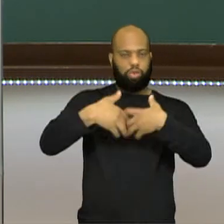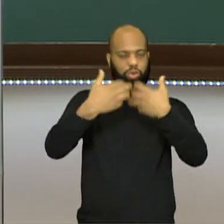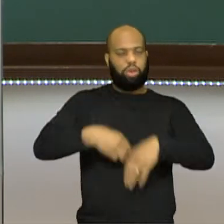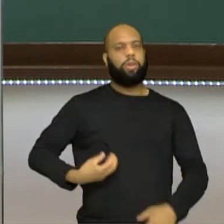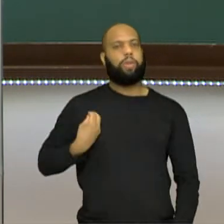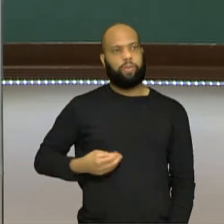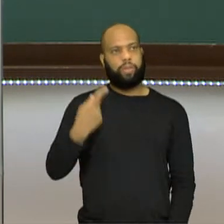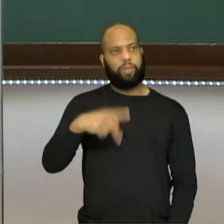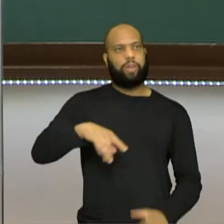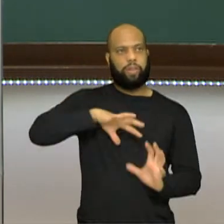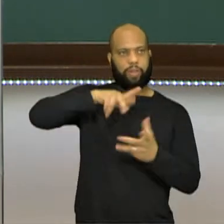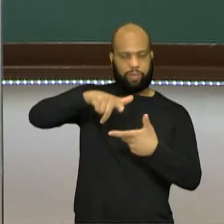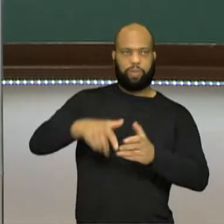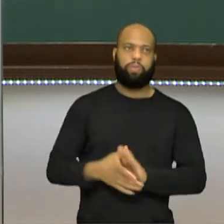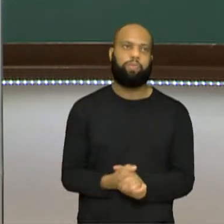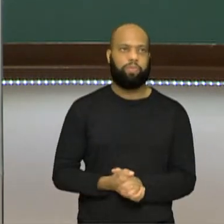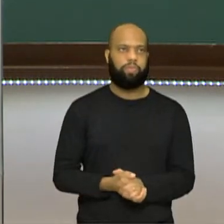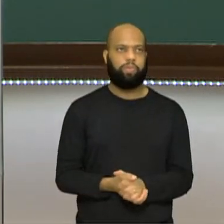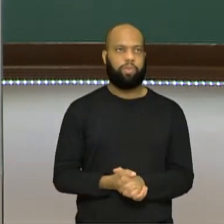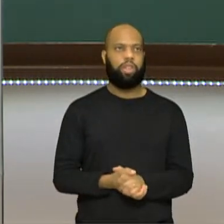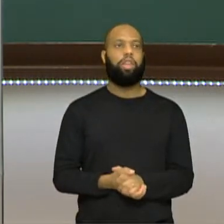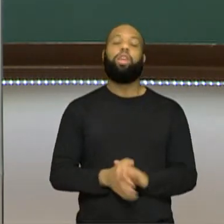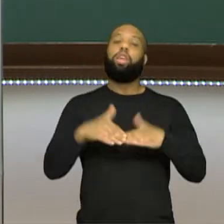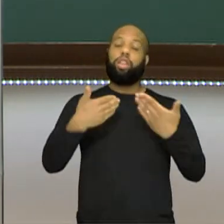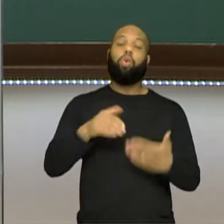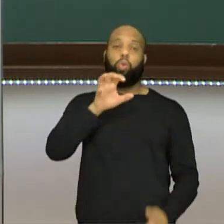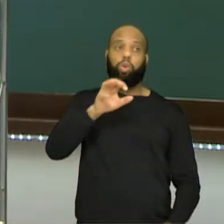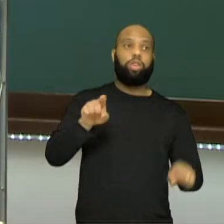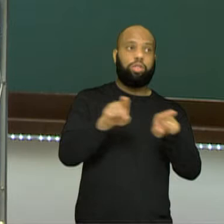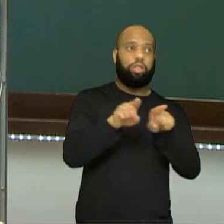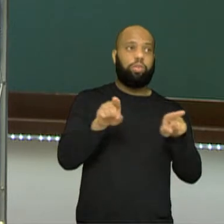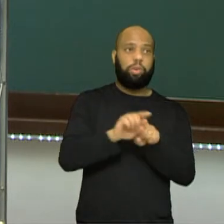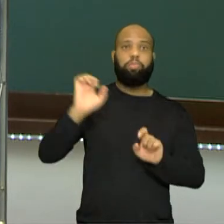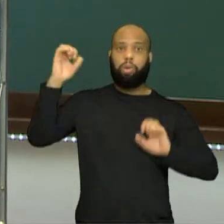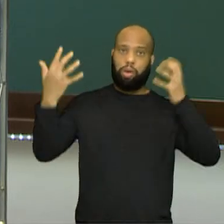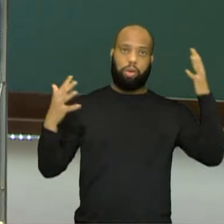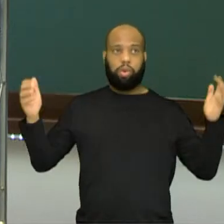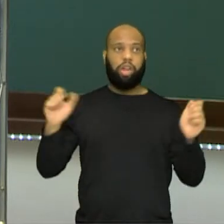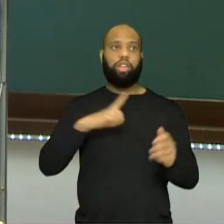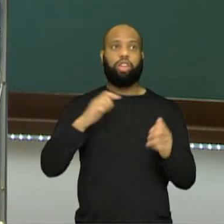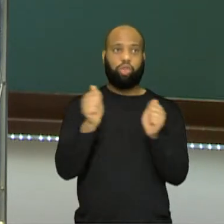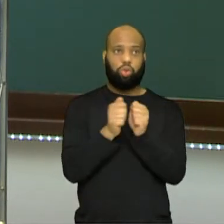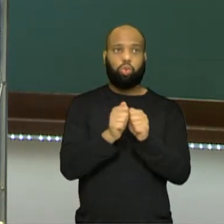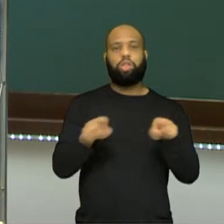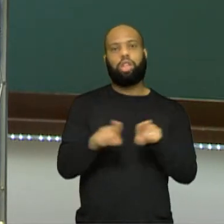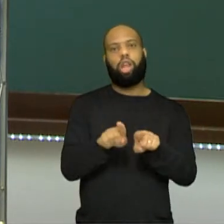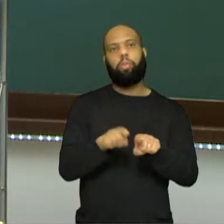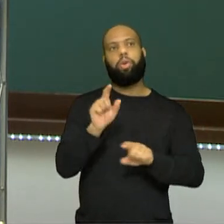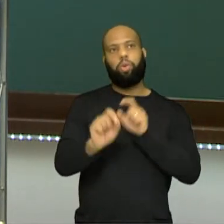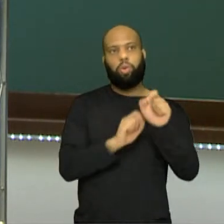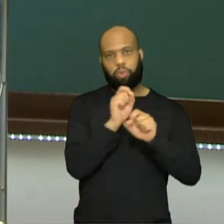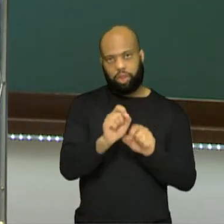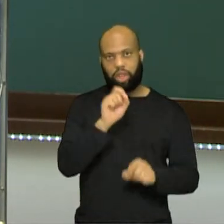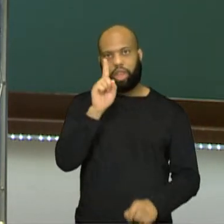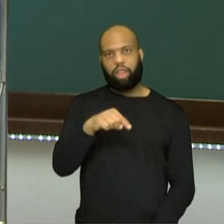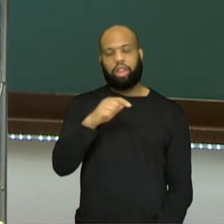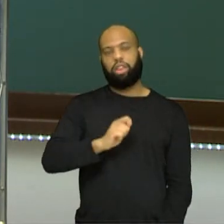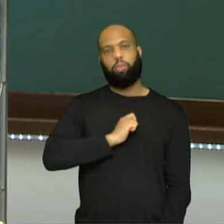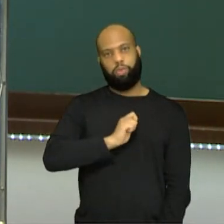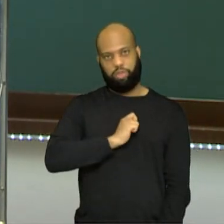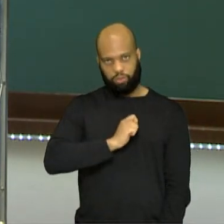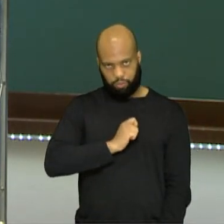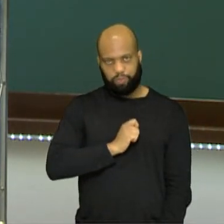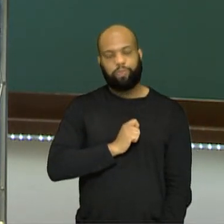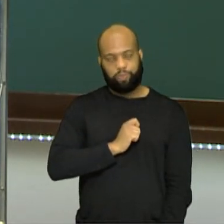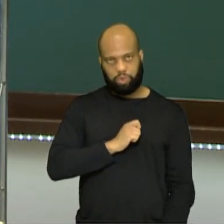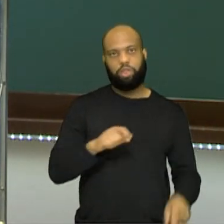vida aqui no planeta Terra. Isso também vem acompanhado de um antropocentrismo muito forte, como no início da aula